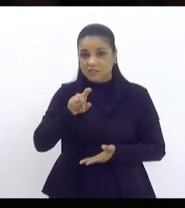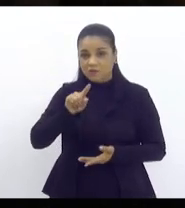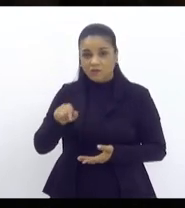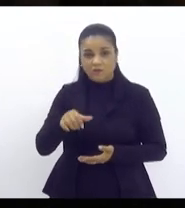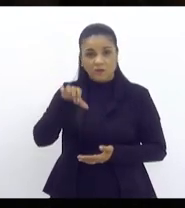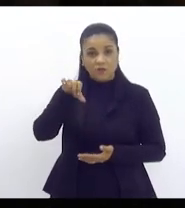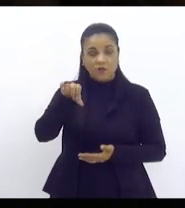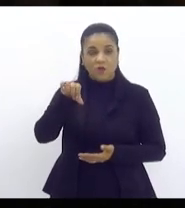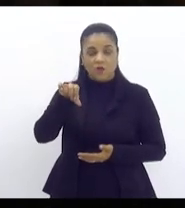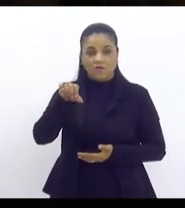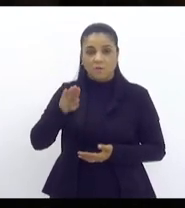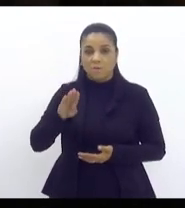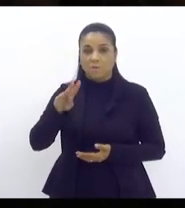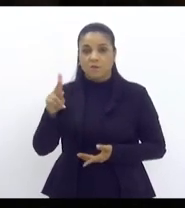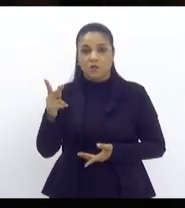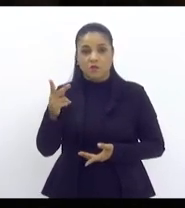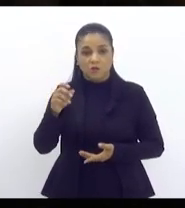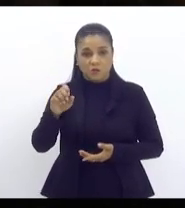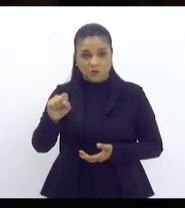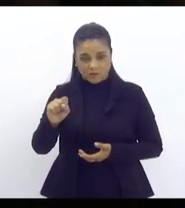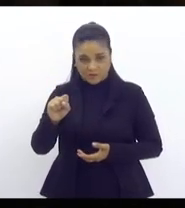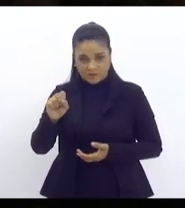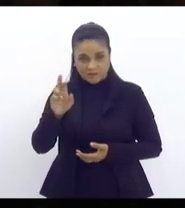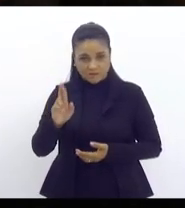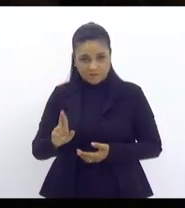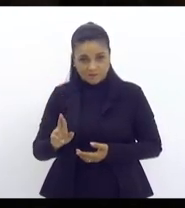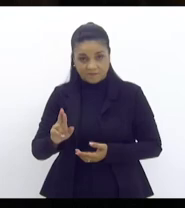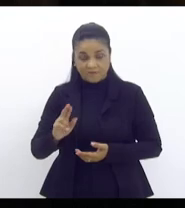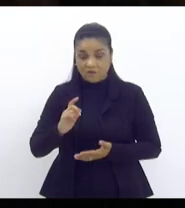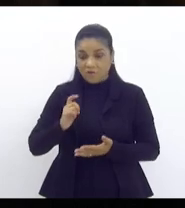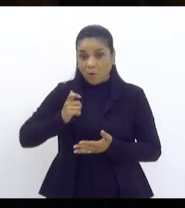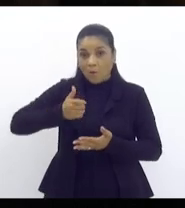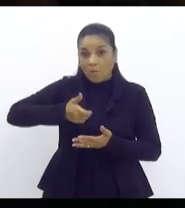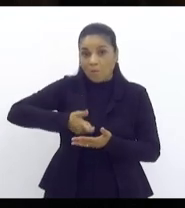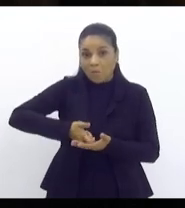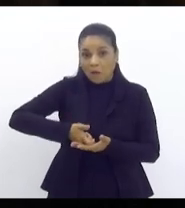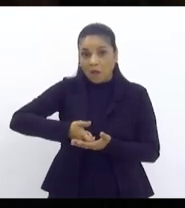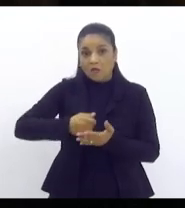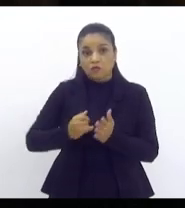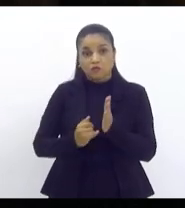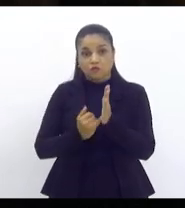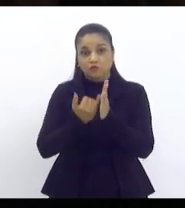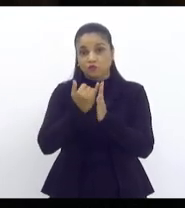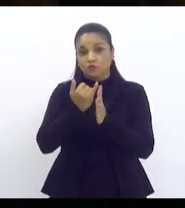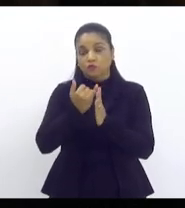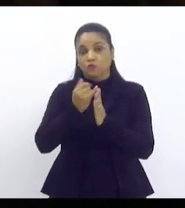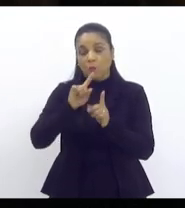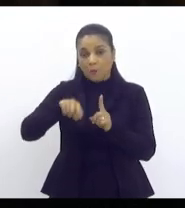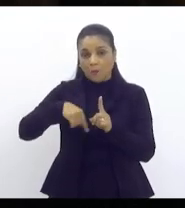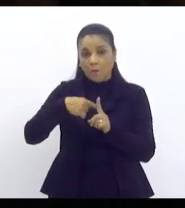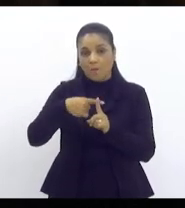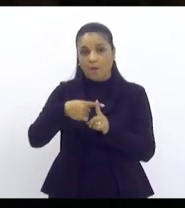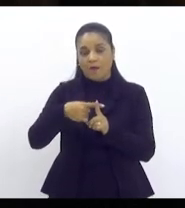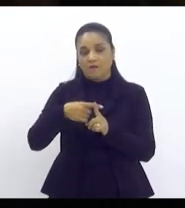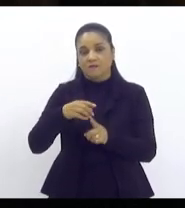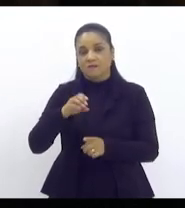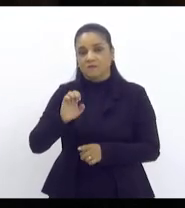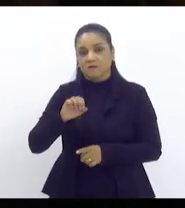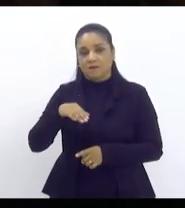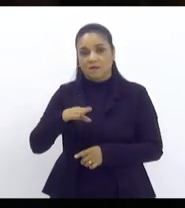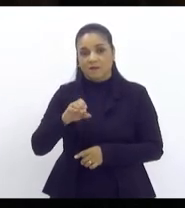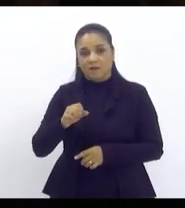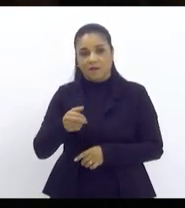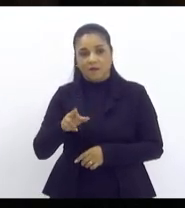bilhões de reais. Se eu vou pagar de juros mais encargos mais